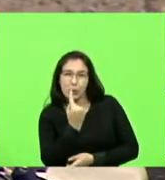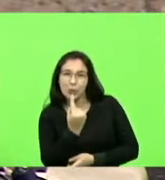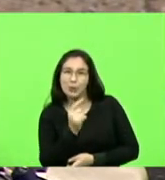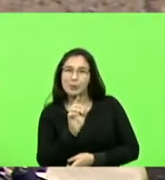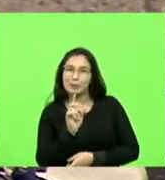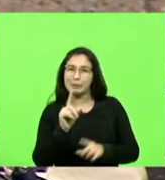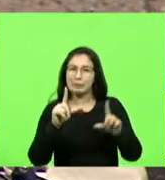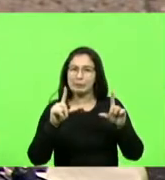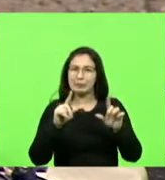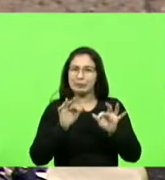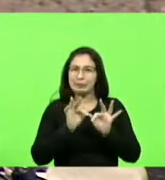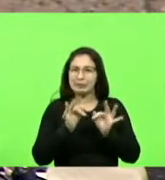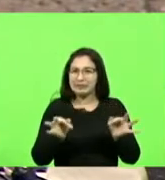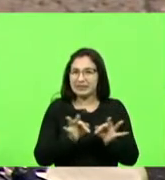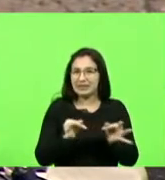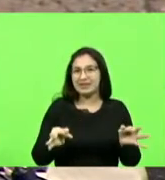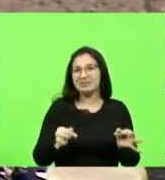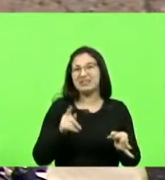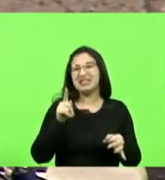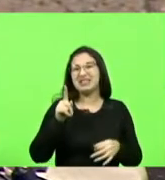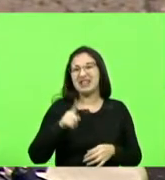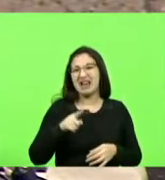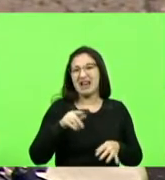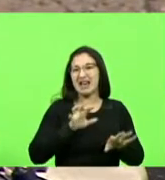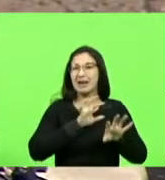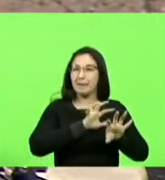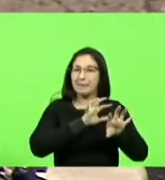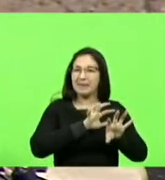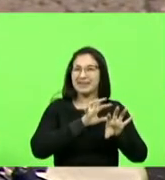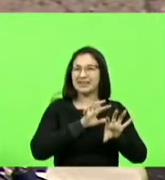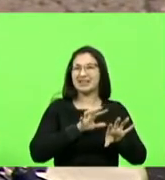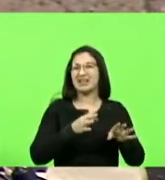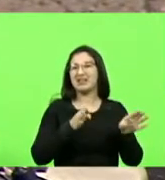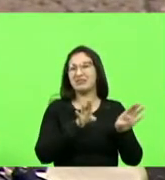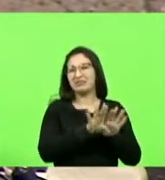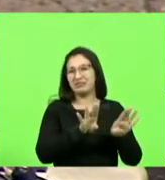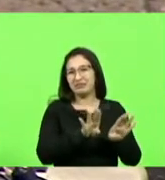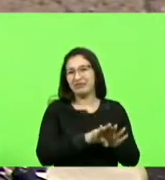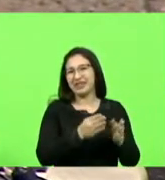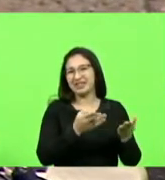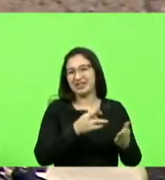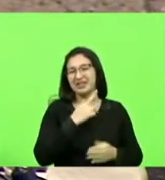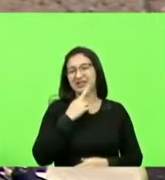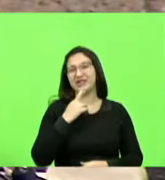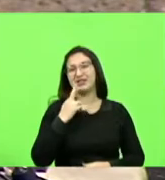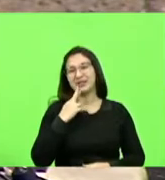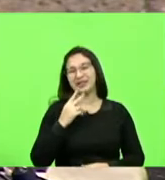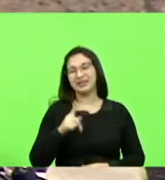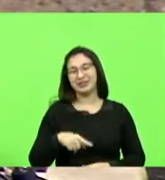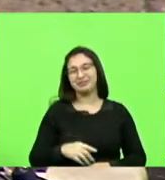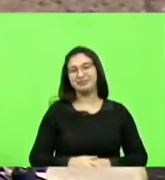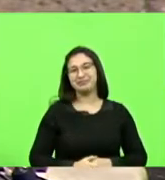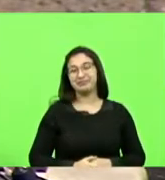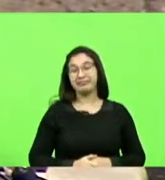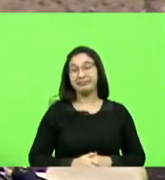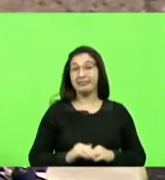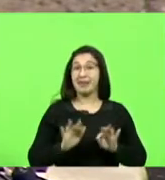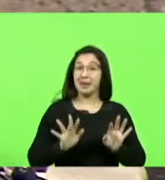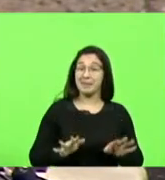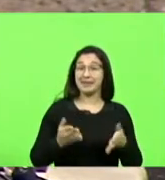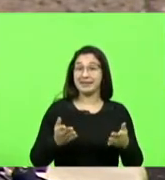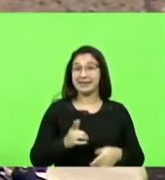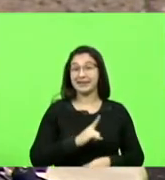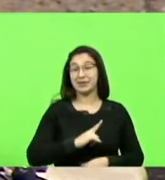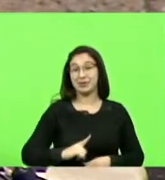aí é caneteado, é pressão, é lacra o estabelecimento, mas como é o Estado